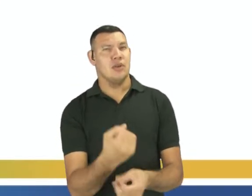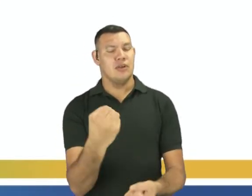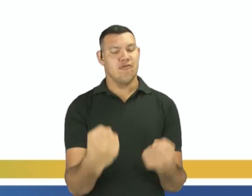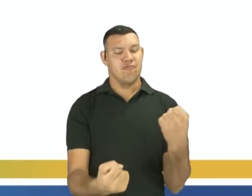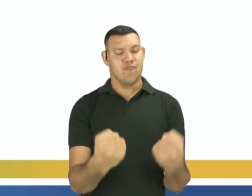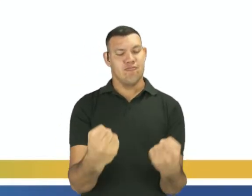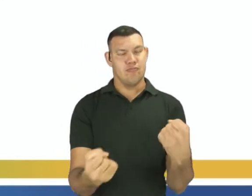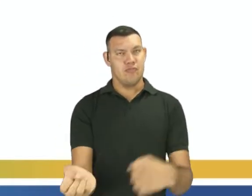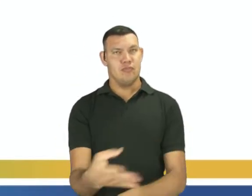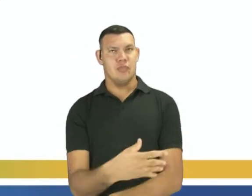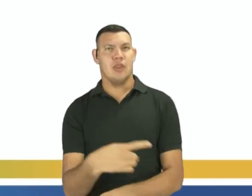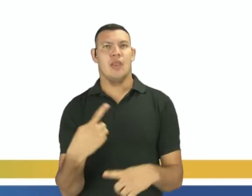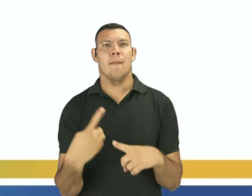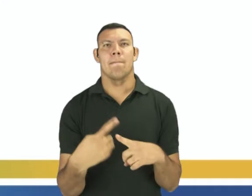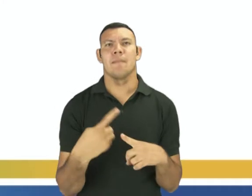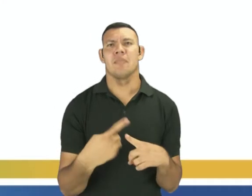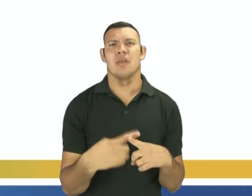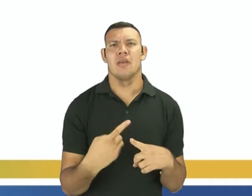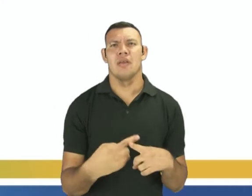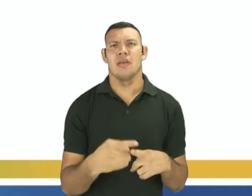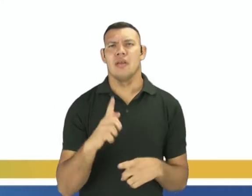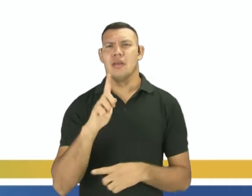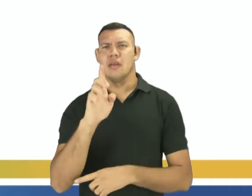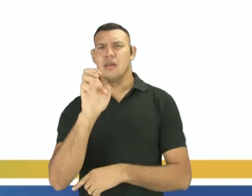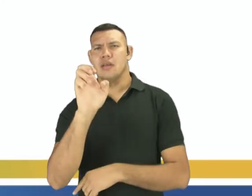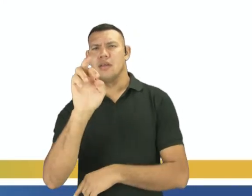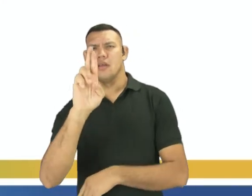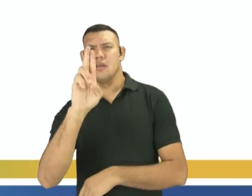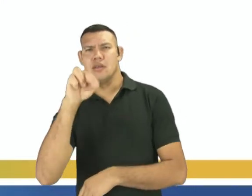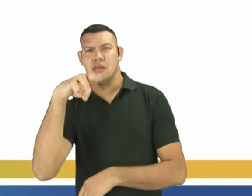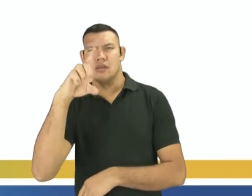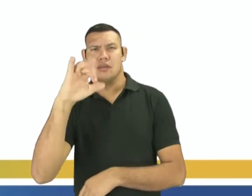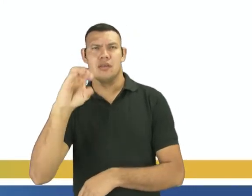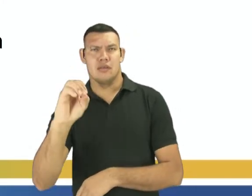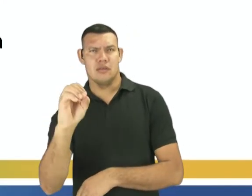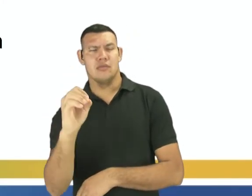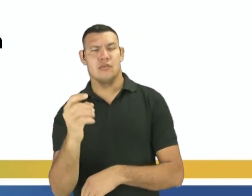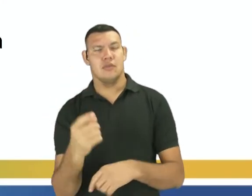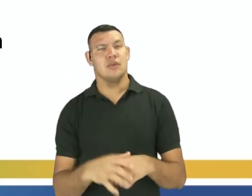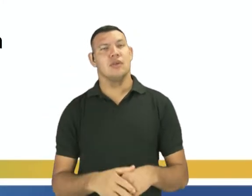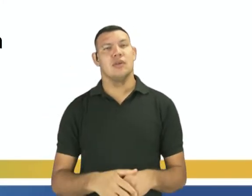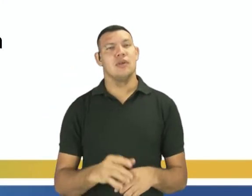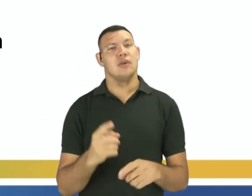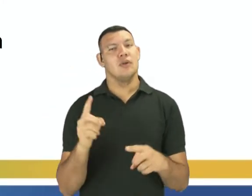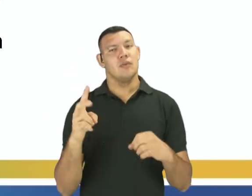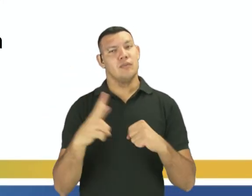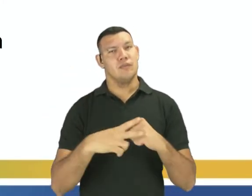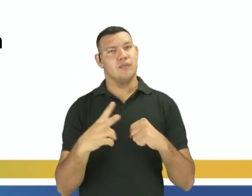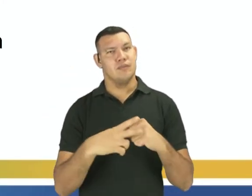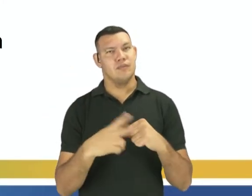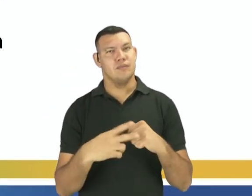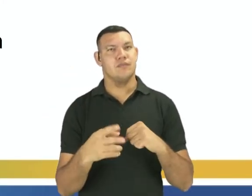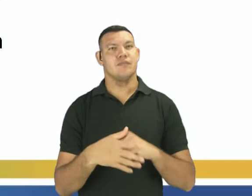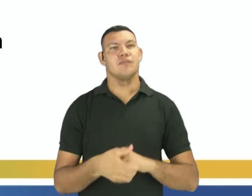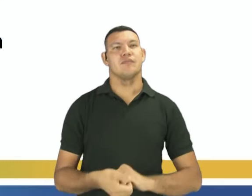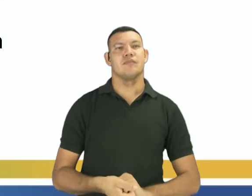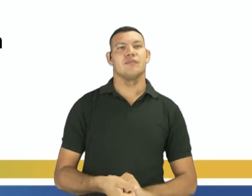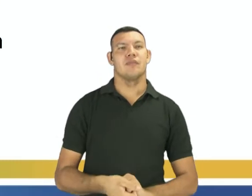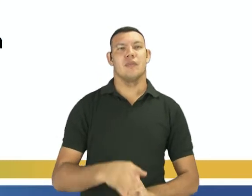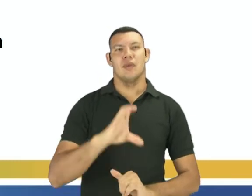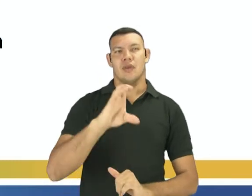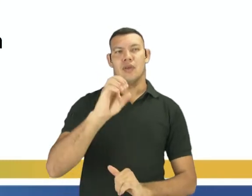foi para o gerúndio? Por causa do verbo consider, que vem anterior a buy. Próximo exemplo, I don't